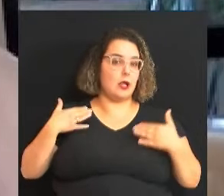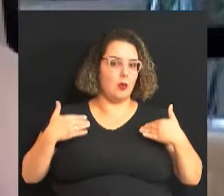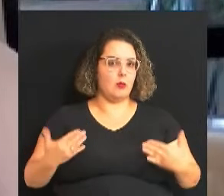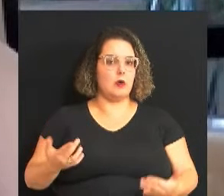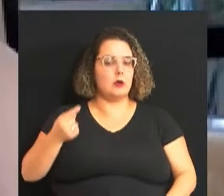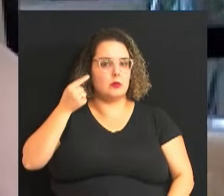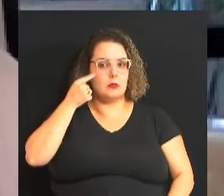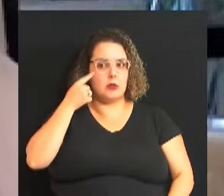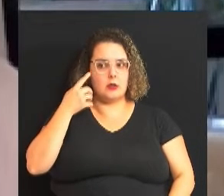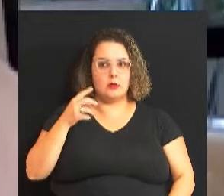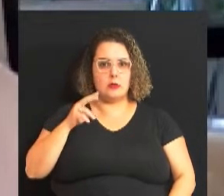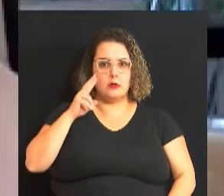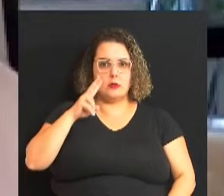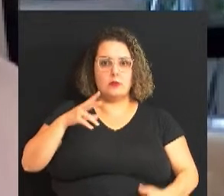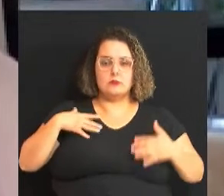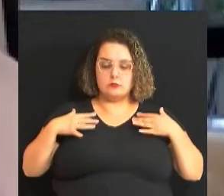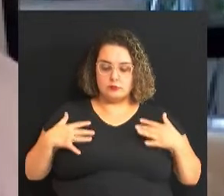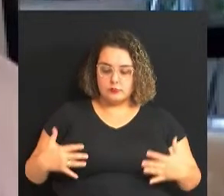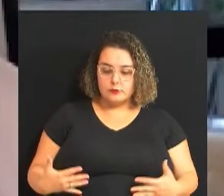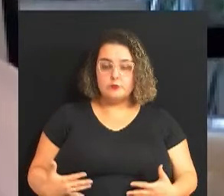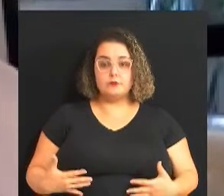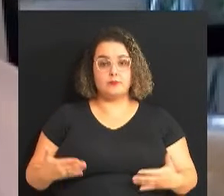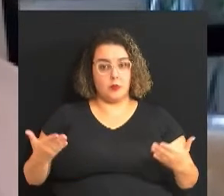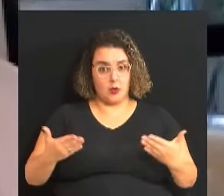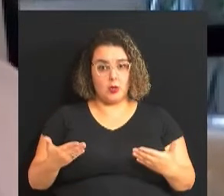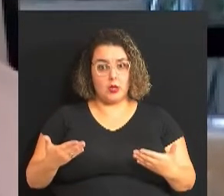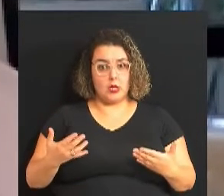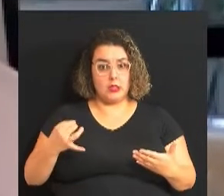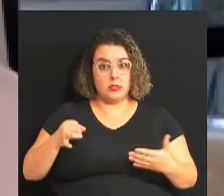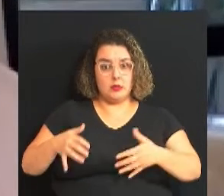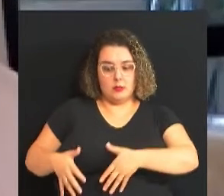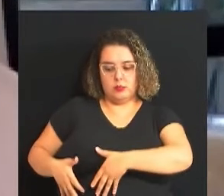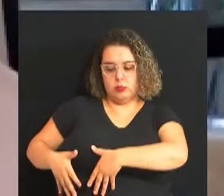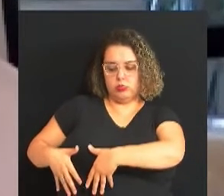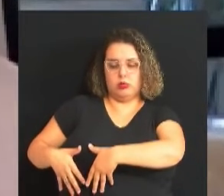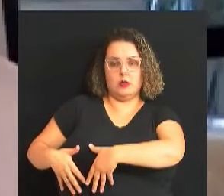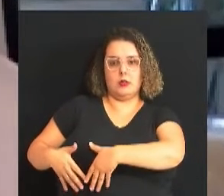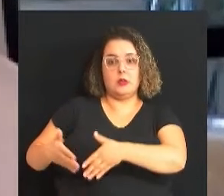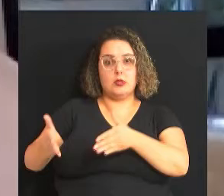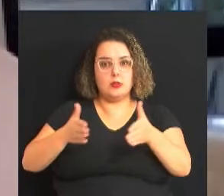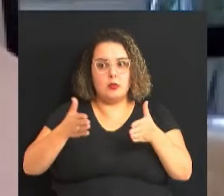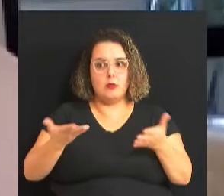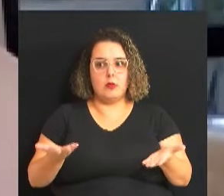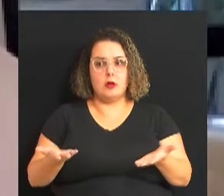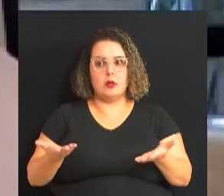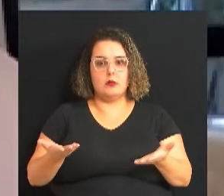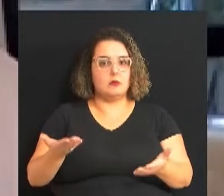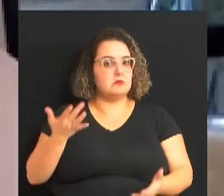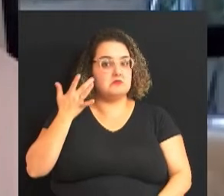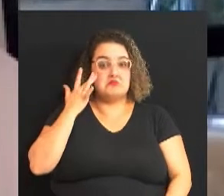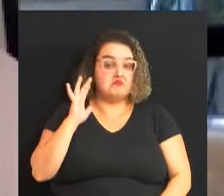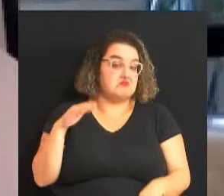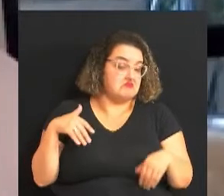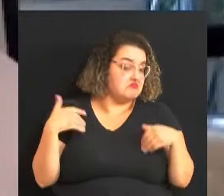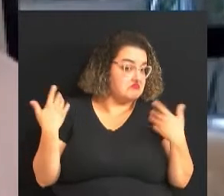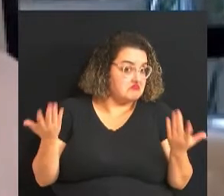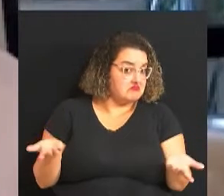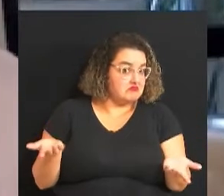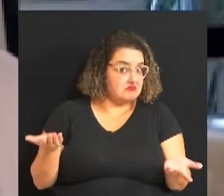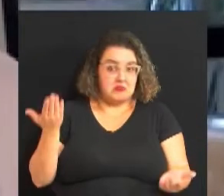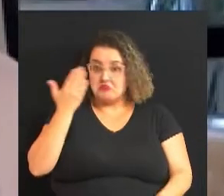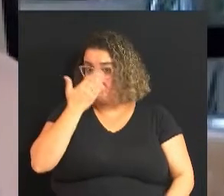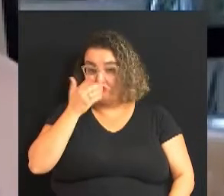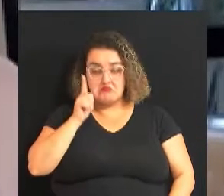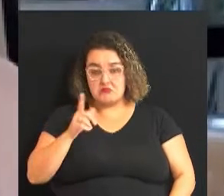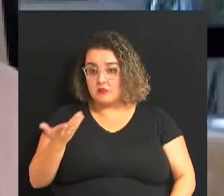estou vendo você com a sua blusa agora, se você tivesse uma colostomia neste momento, eu não saberia dizer. Entendeu? Não